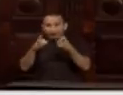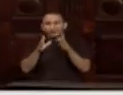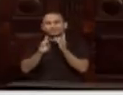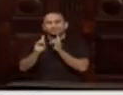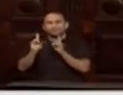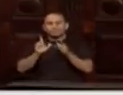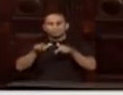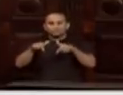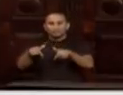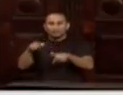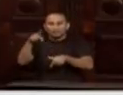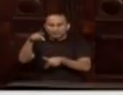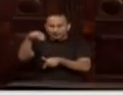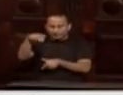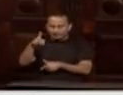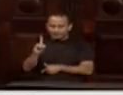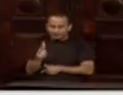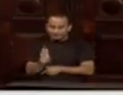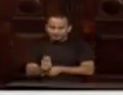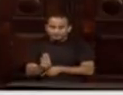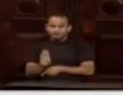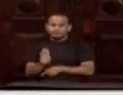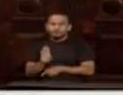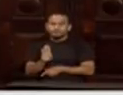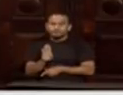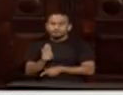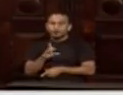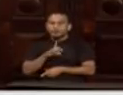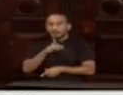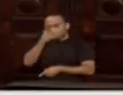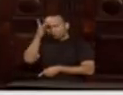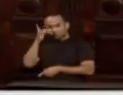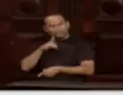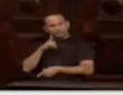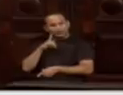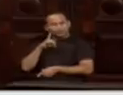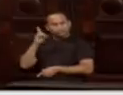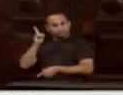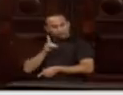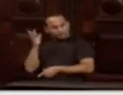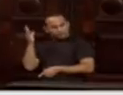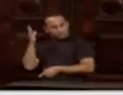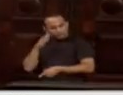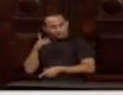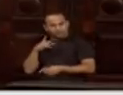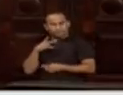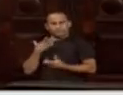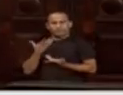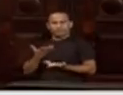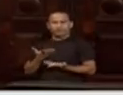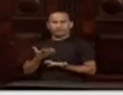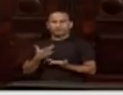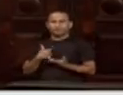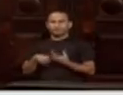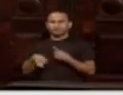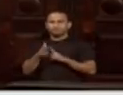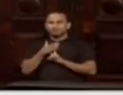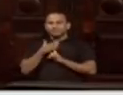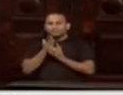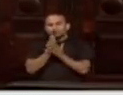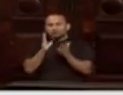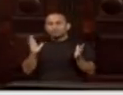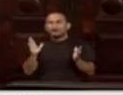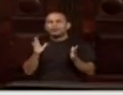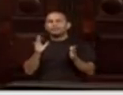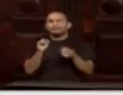de governar do pmdb que as pessoas têm o direito de defesa mas que essa investigação chega até o fim e quem